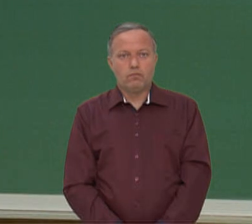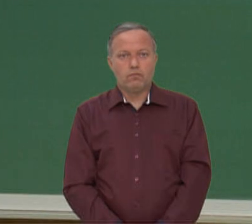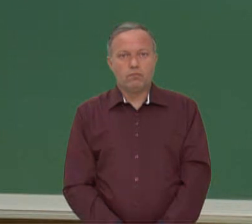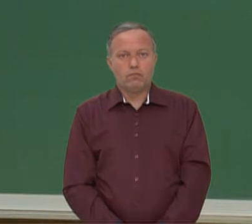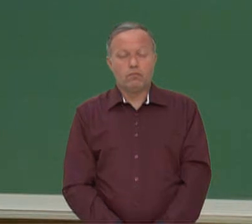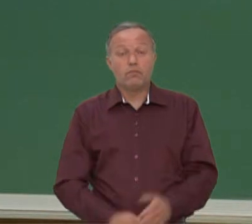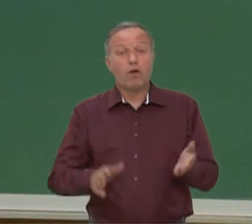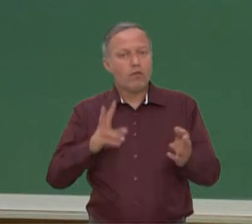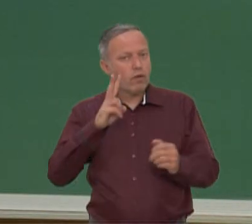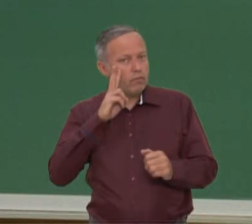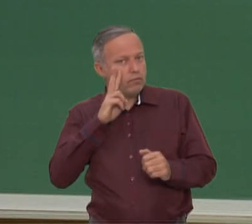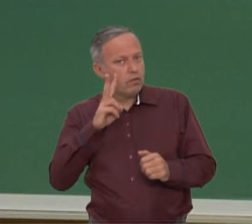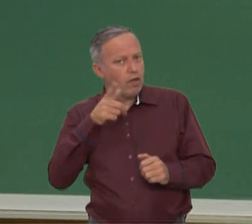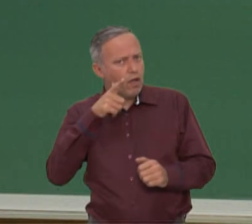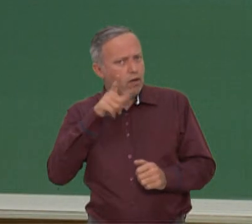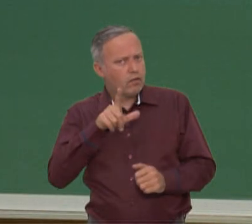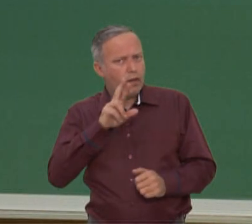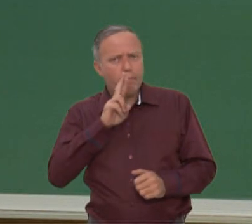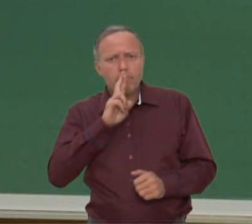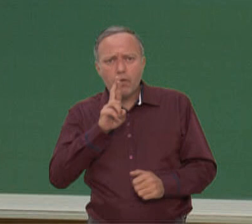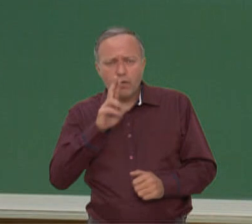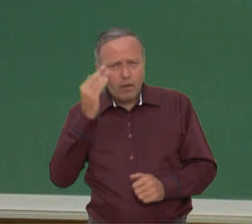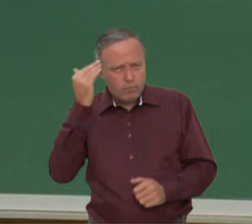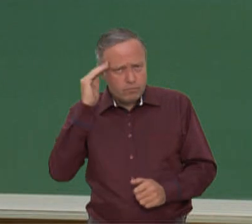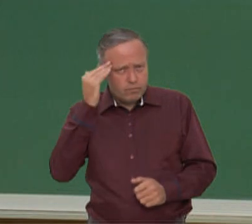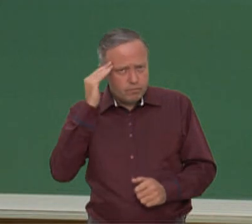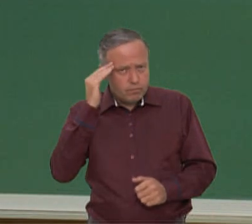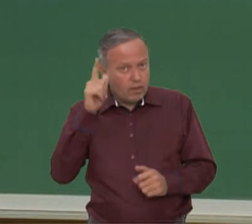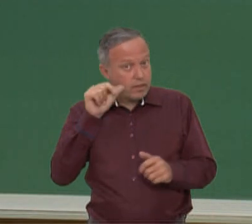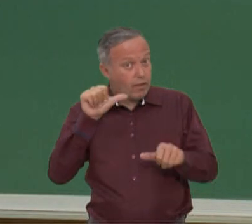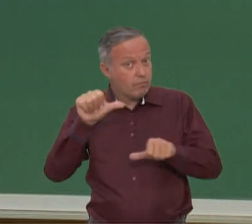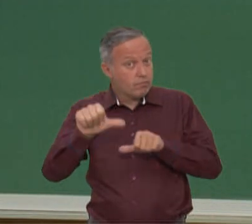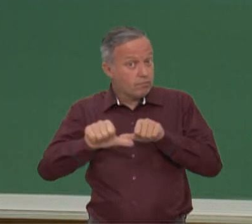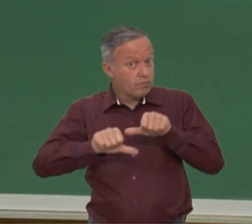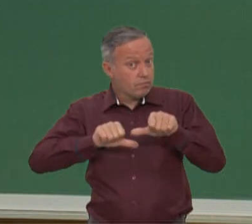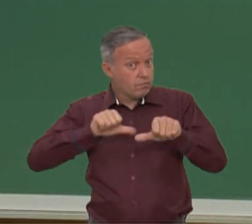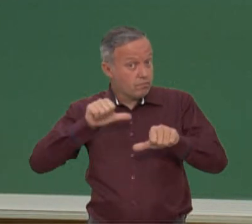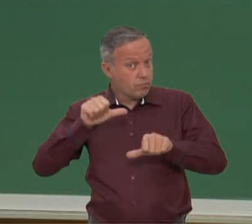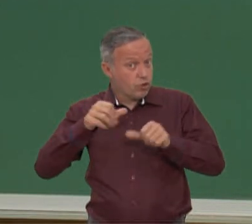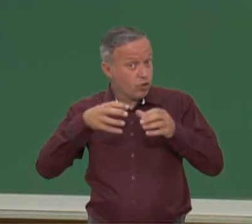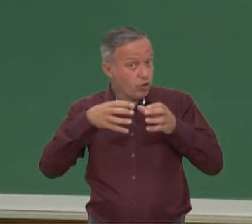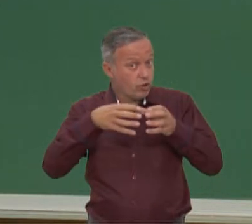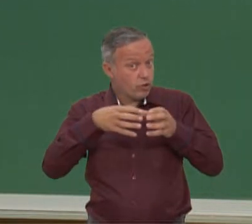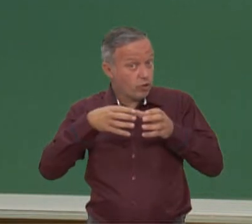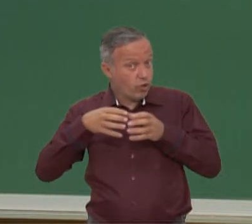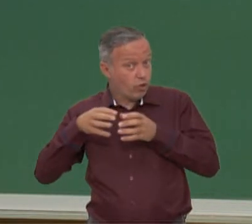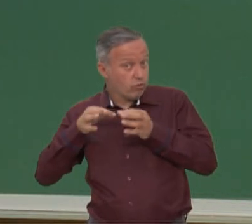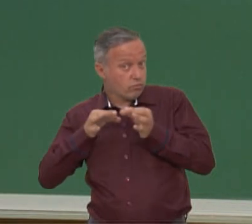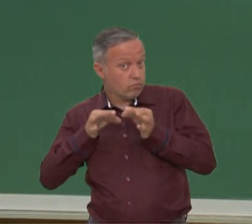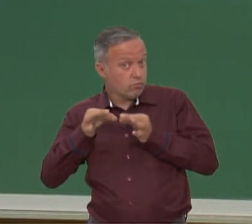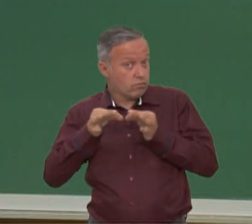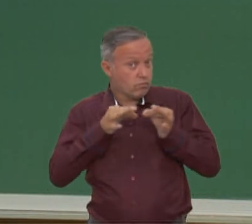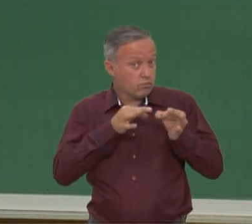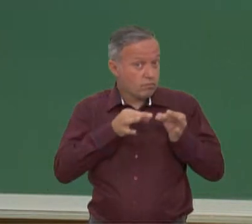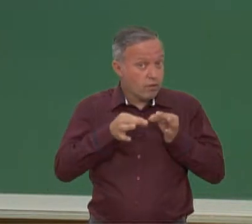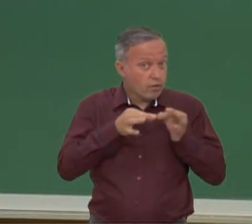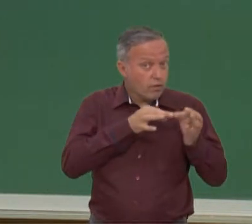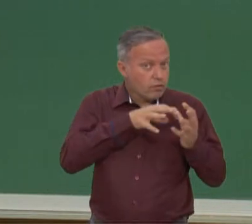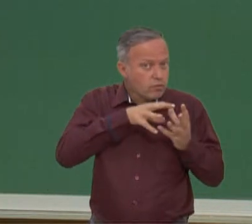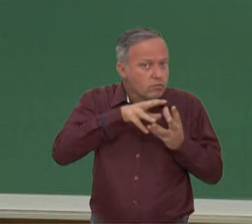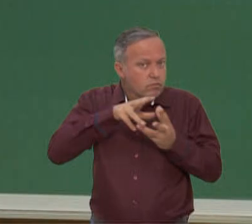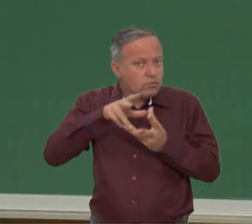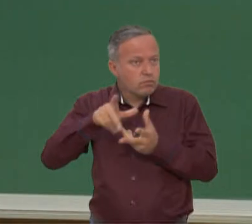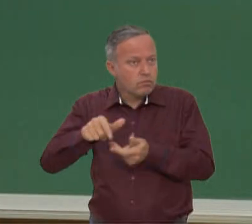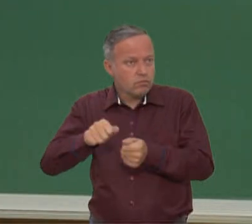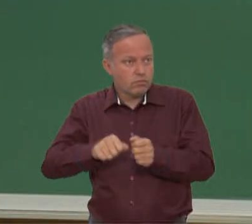Então vamos ver se você conseguiu compreender essa mudança de eixo na divisão, nessa ordem mundial,